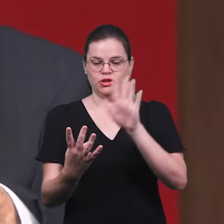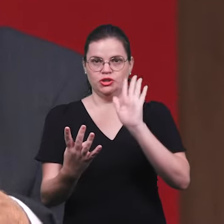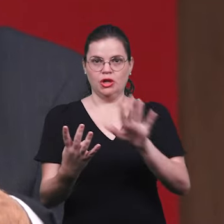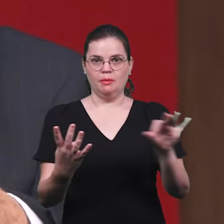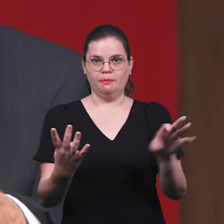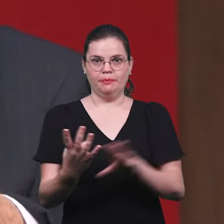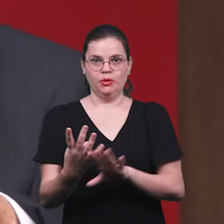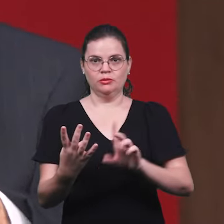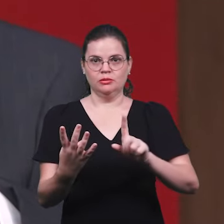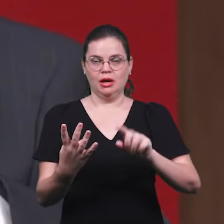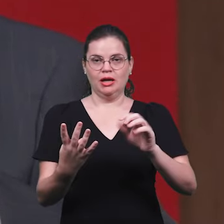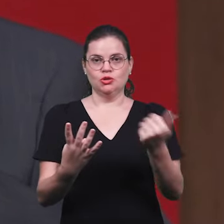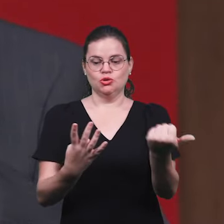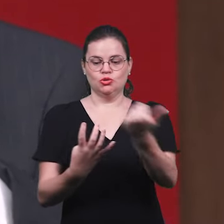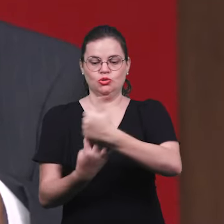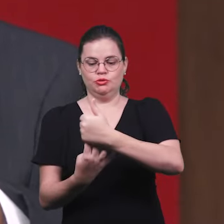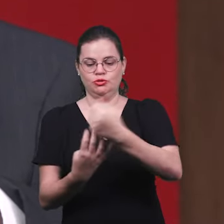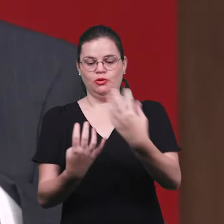final das contas,